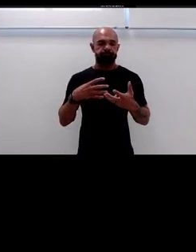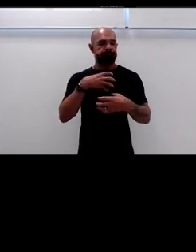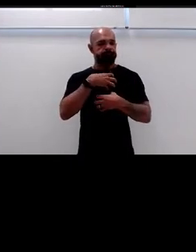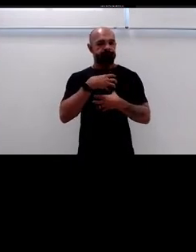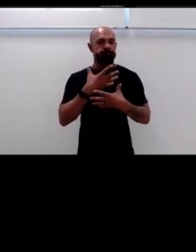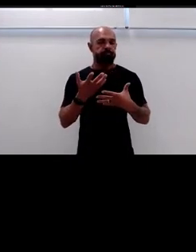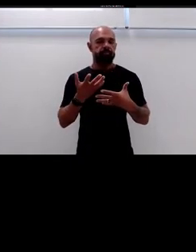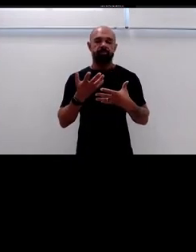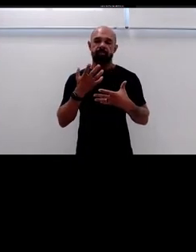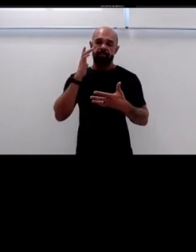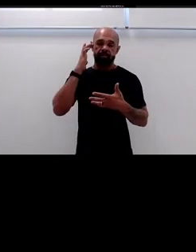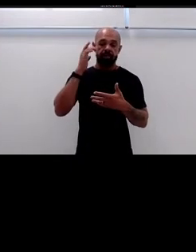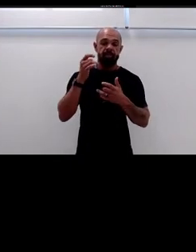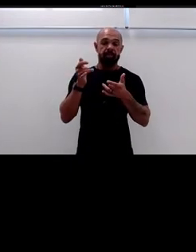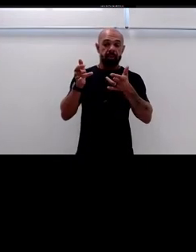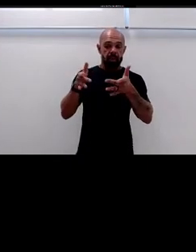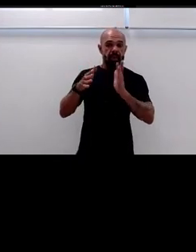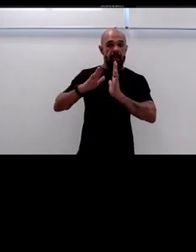as tintas